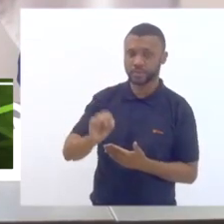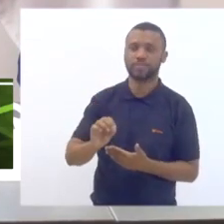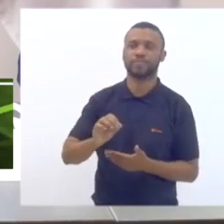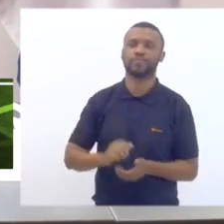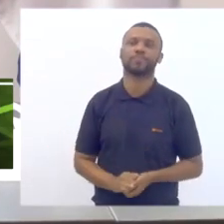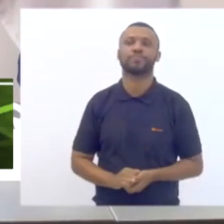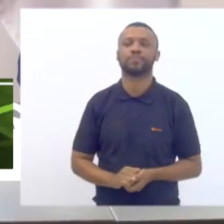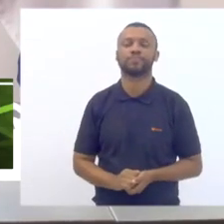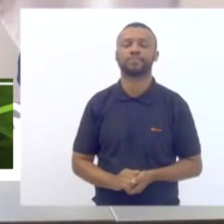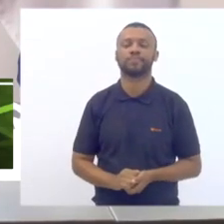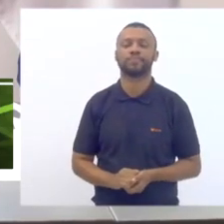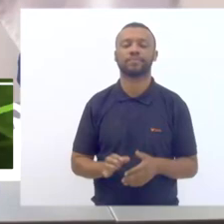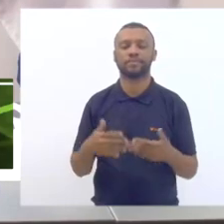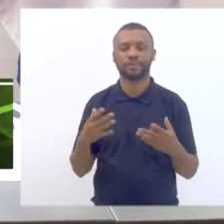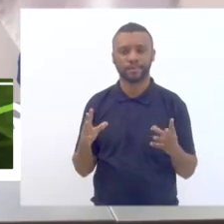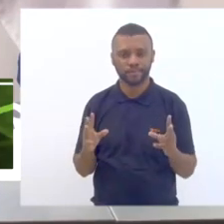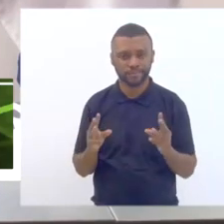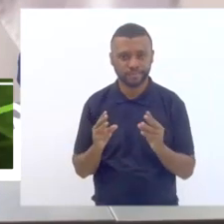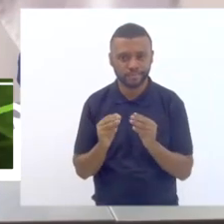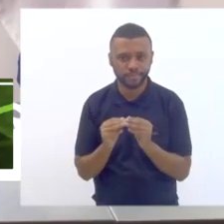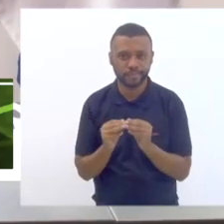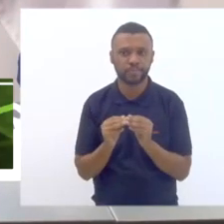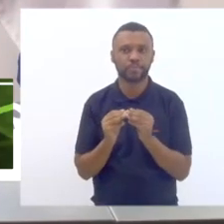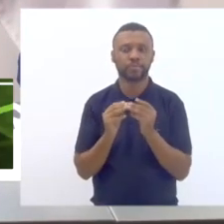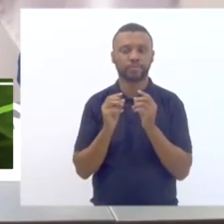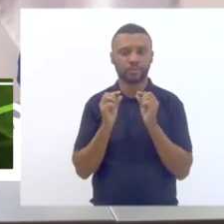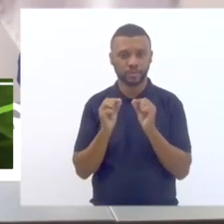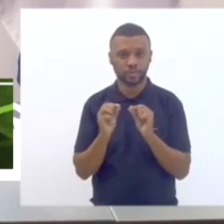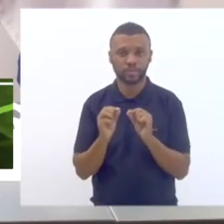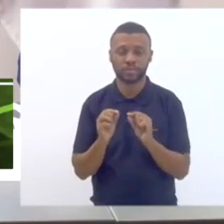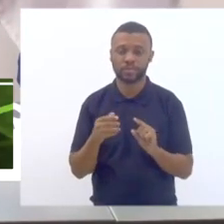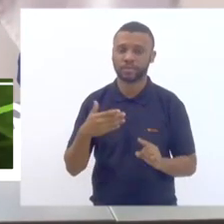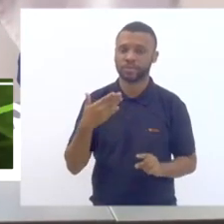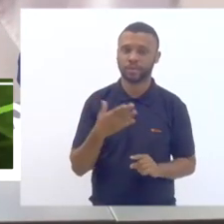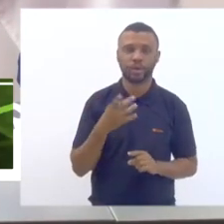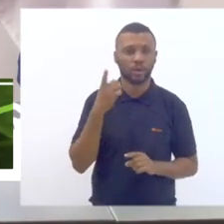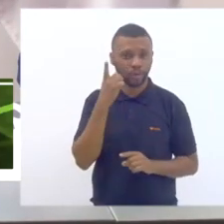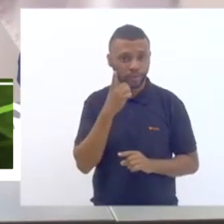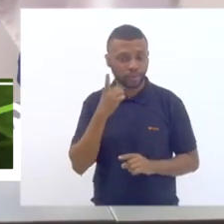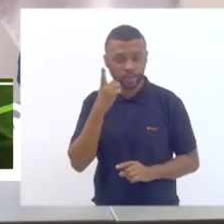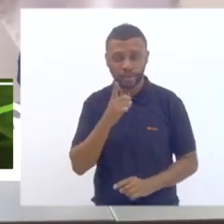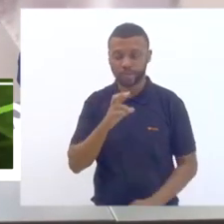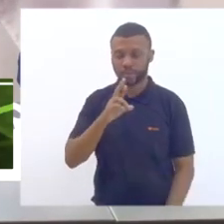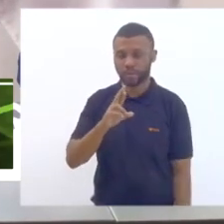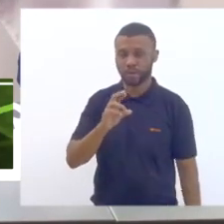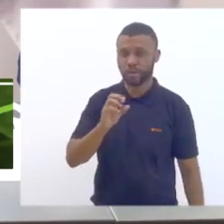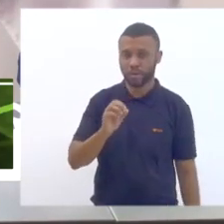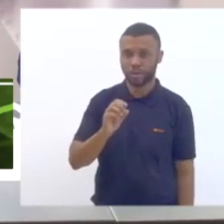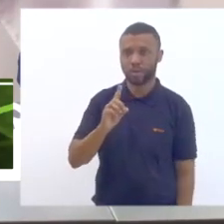em assim sendo, o deputado Rodrigo Bacelar